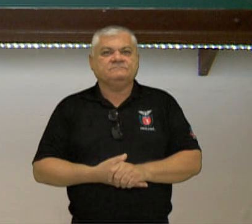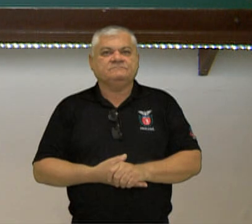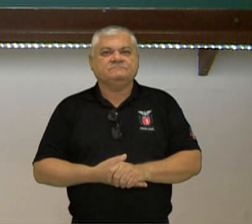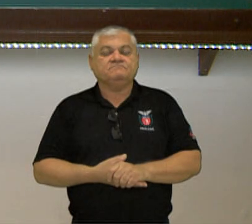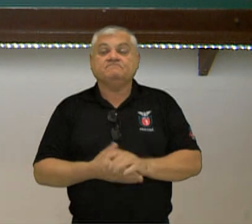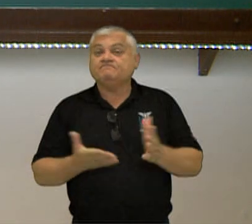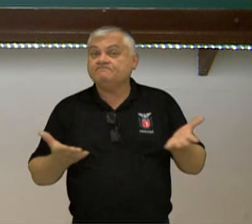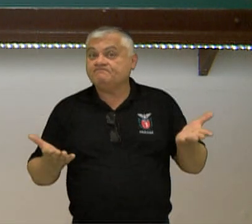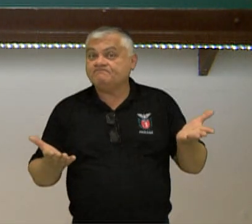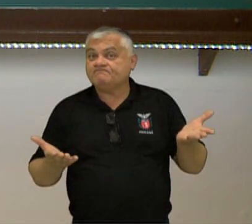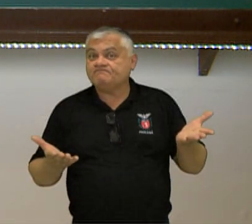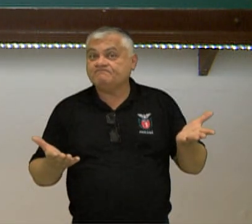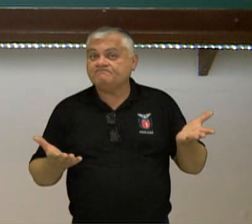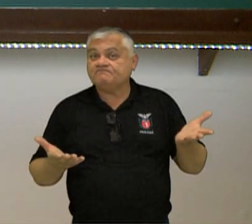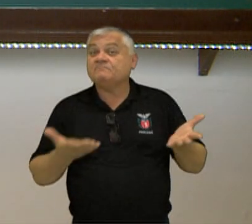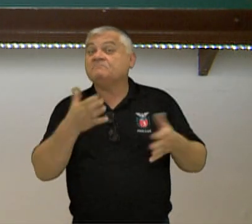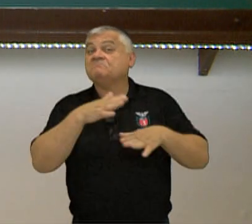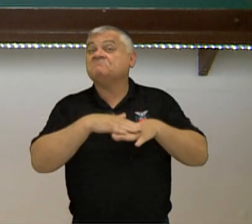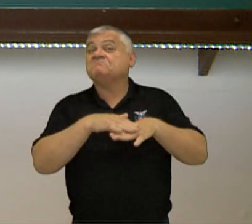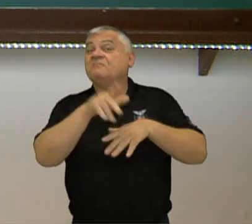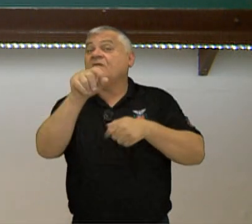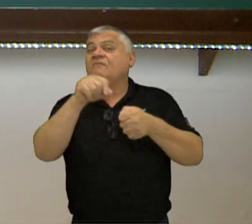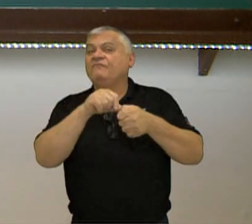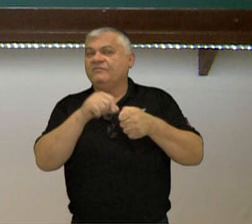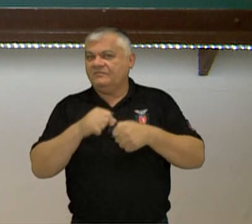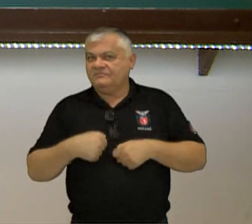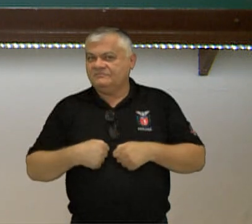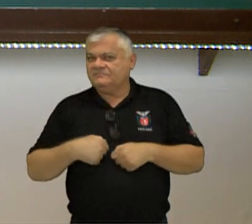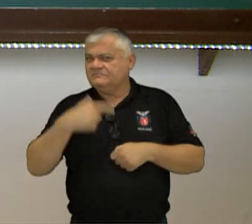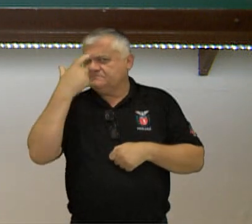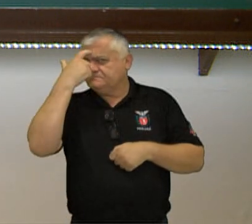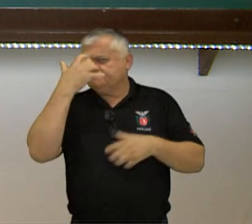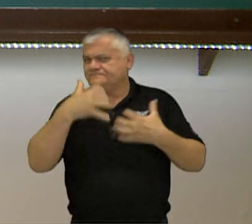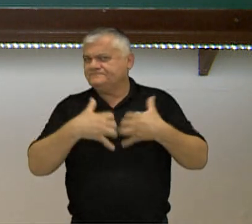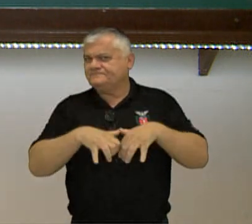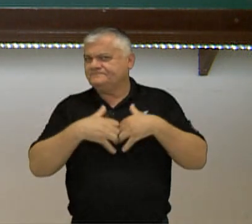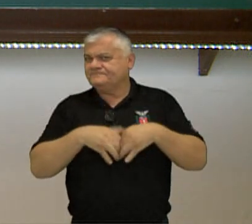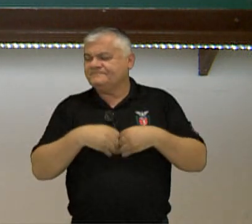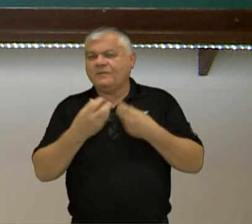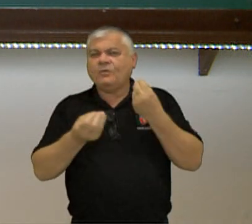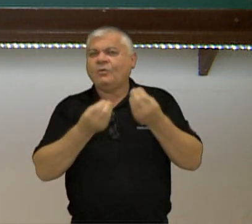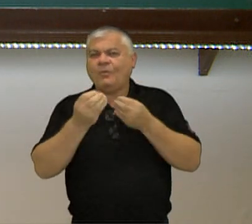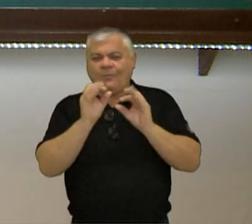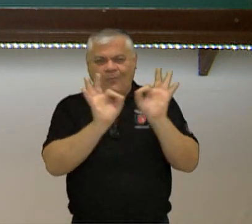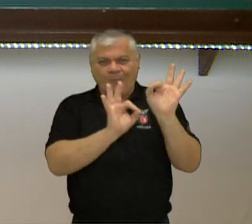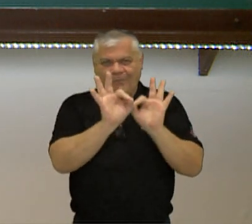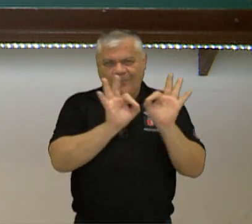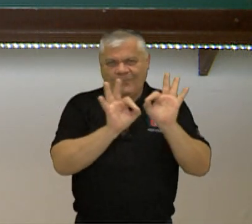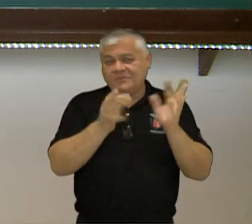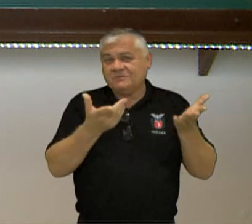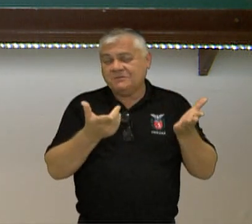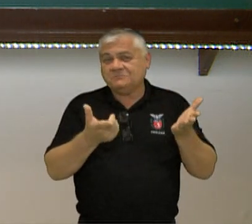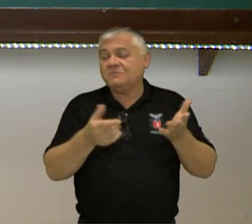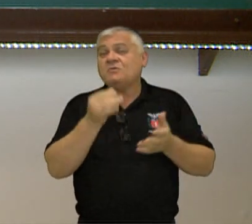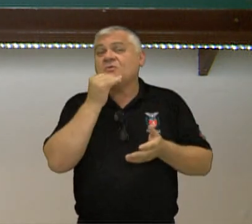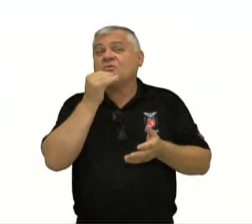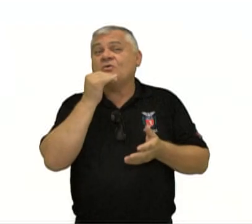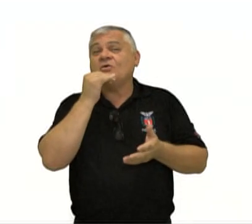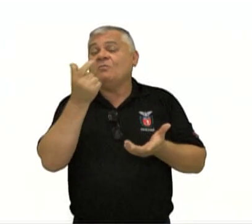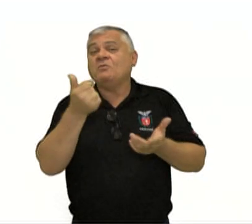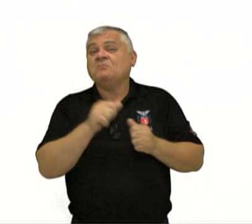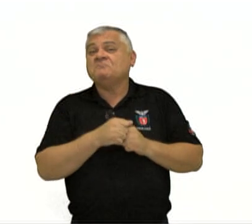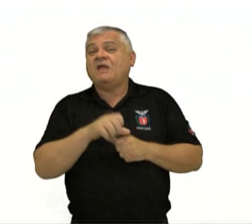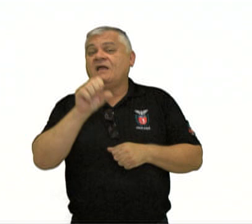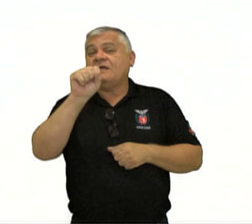E aí, o que você fez? O que você pensou? Como você organizou isso? Como você representou esse saldo